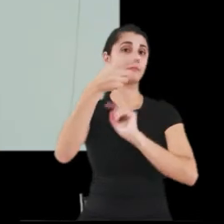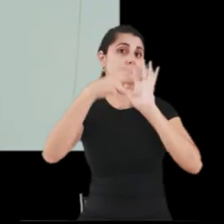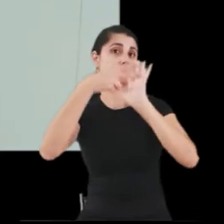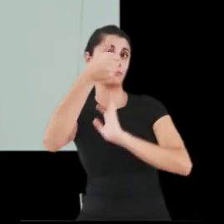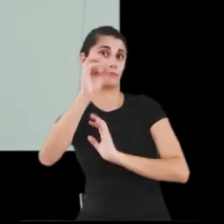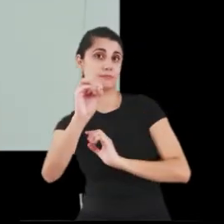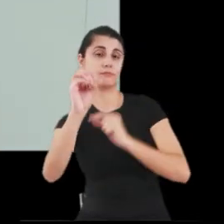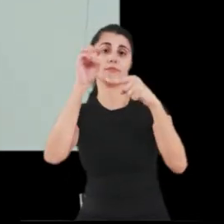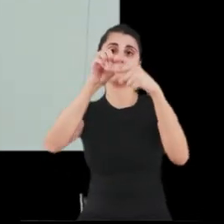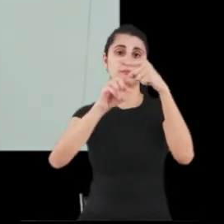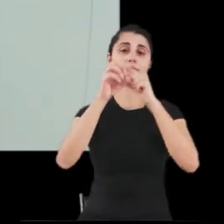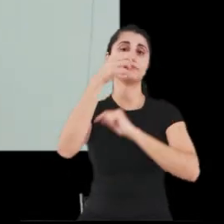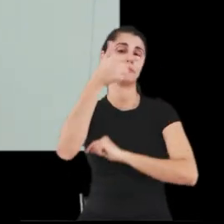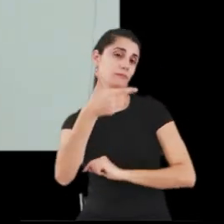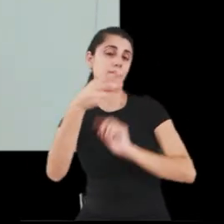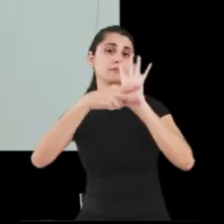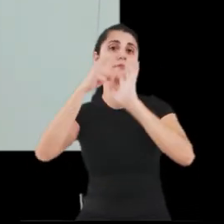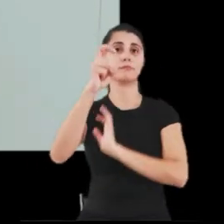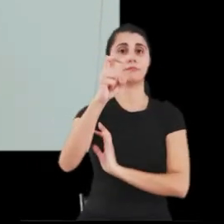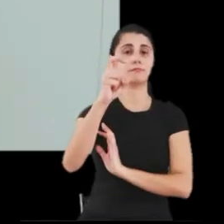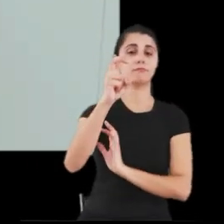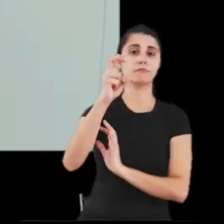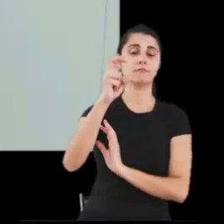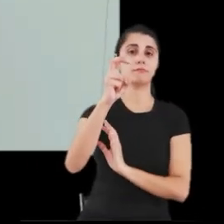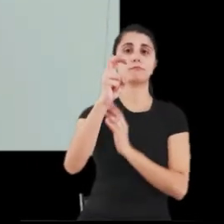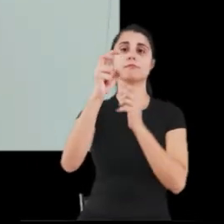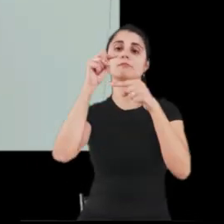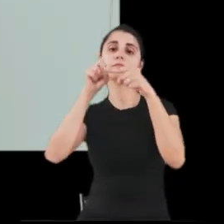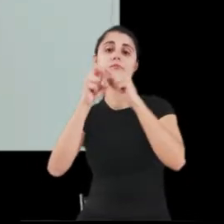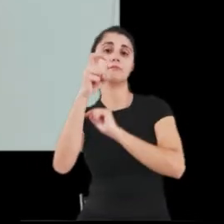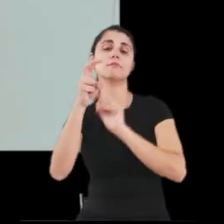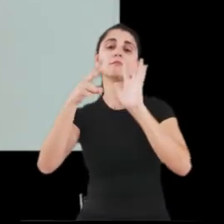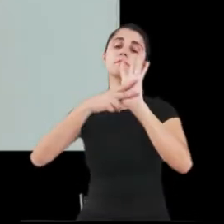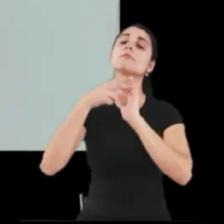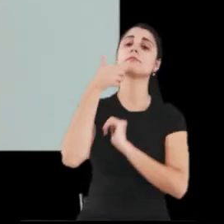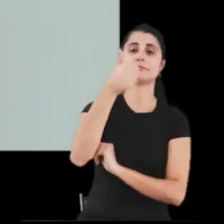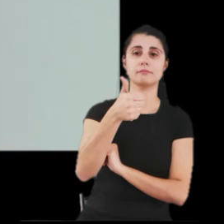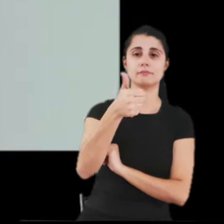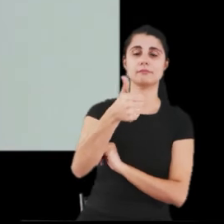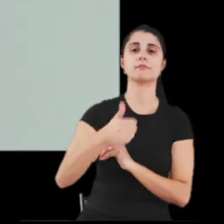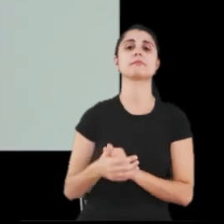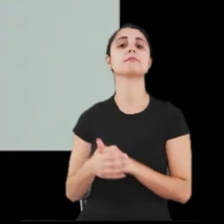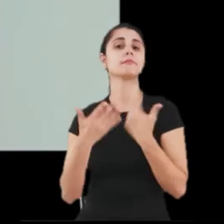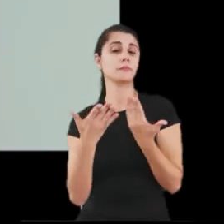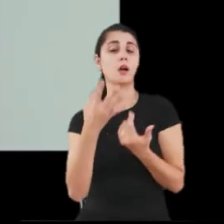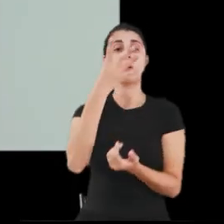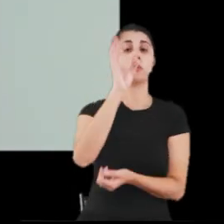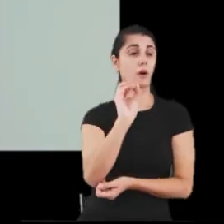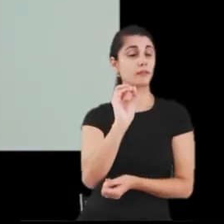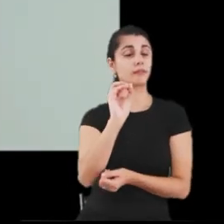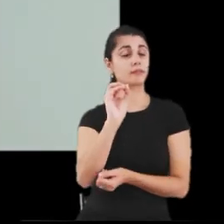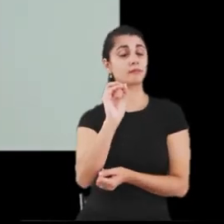10. 10 por 2 dá 5. E 5 por 5 dá 1. Veja que